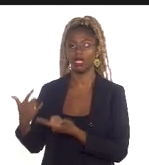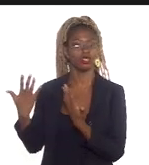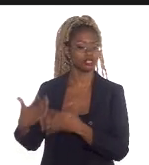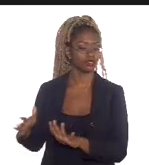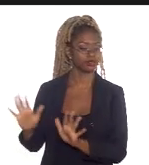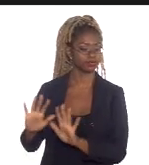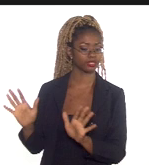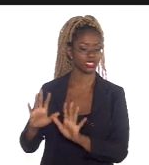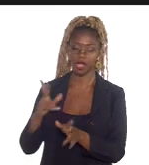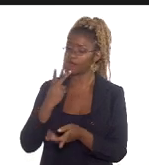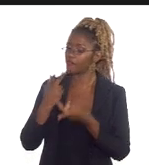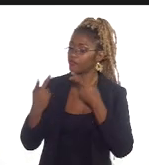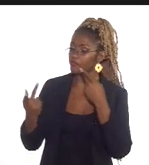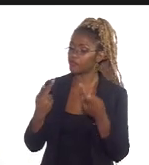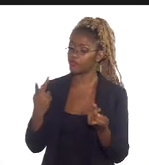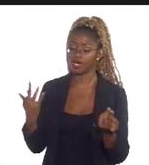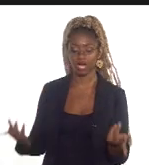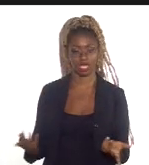falar em